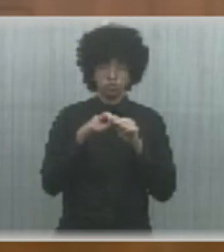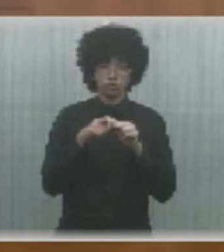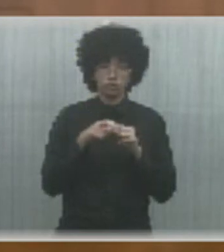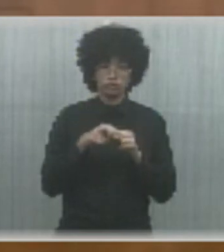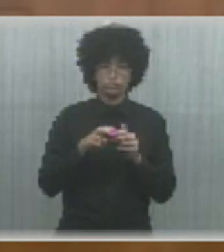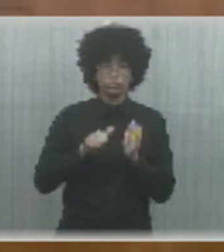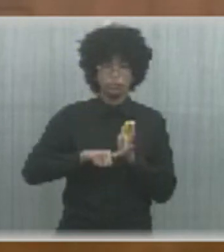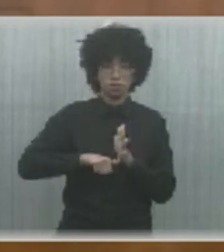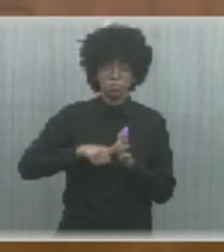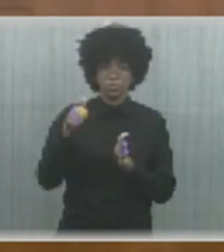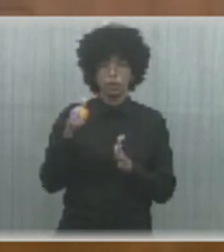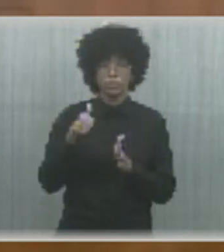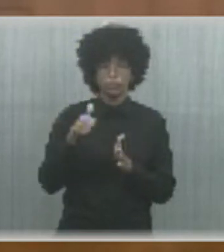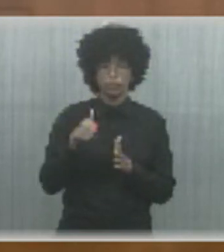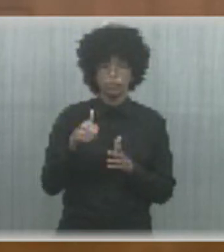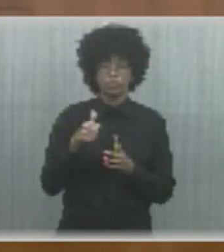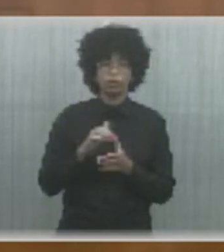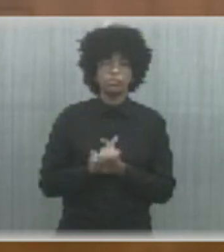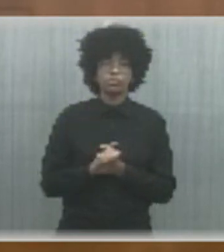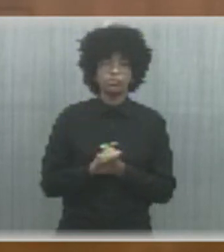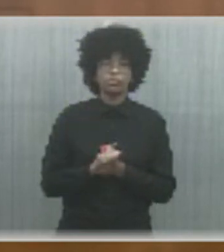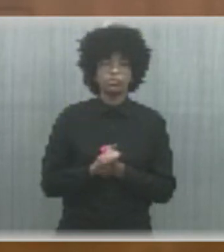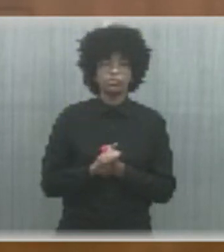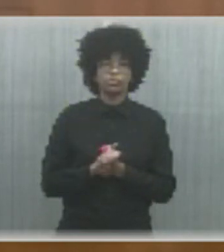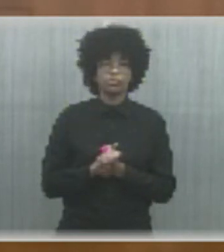primeiro deles é desmistificar uma